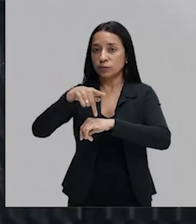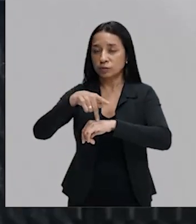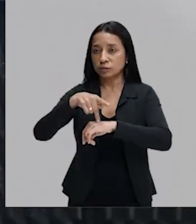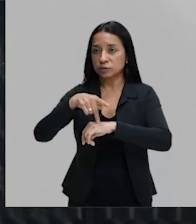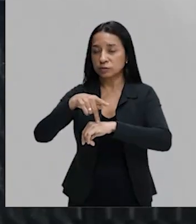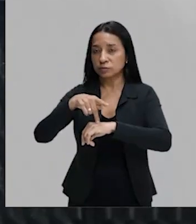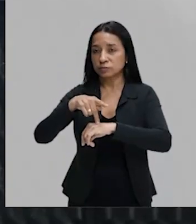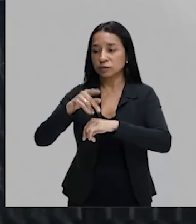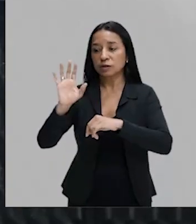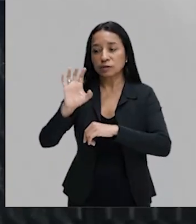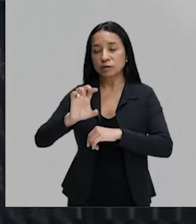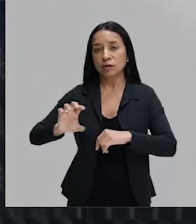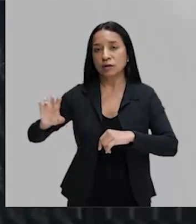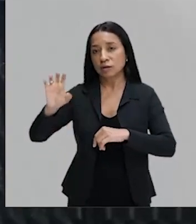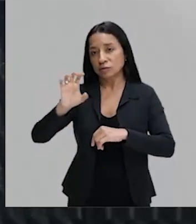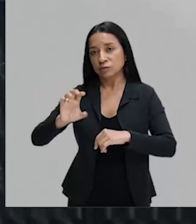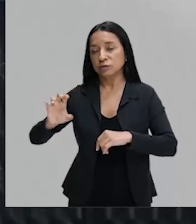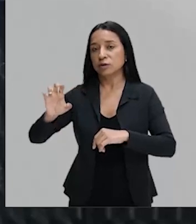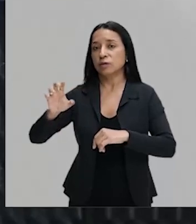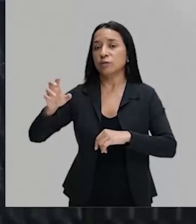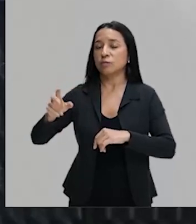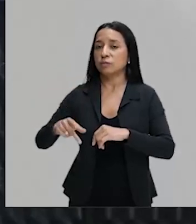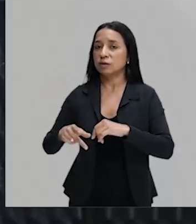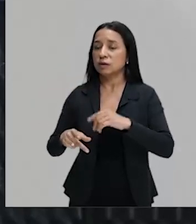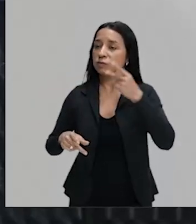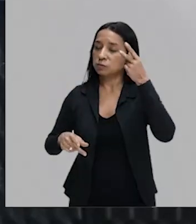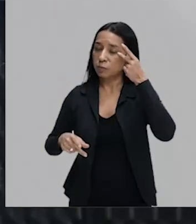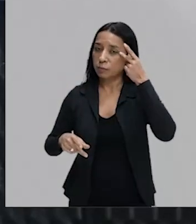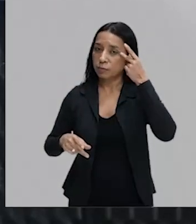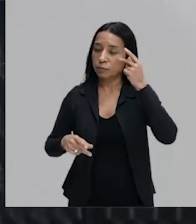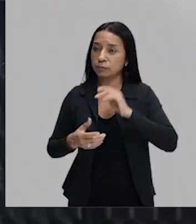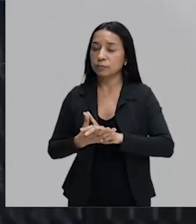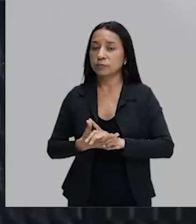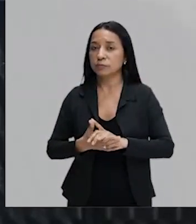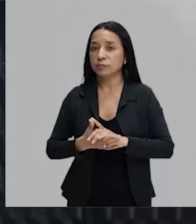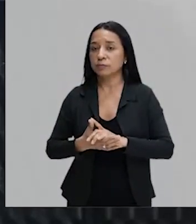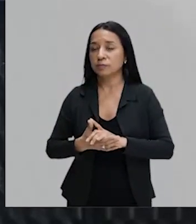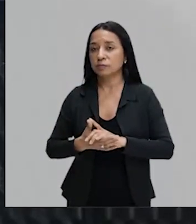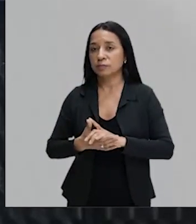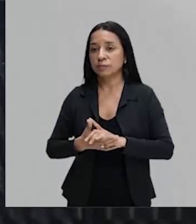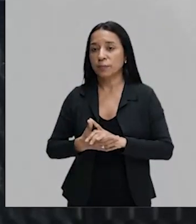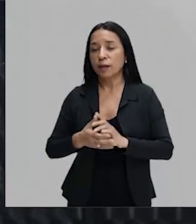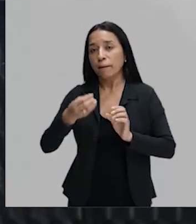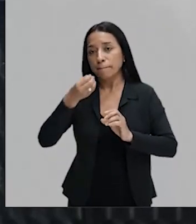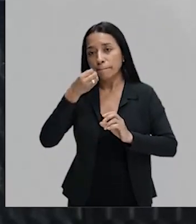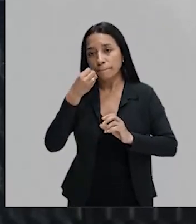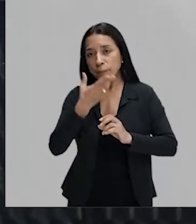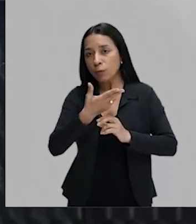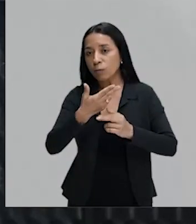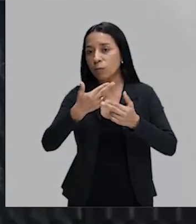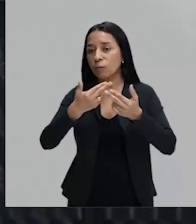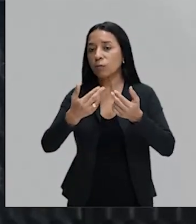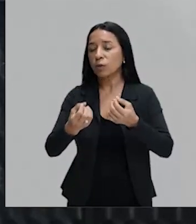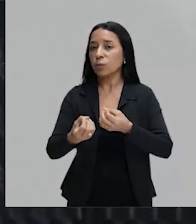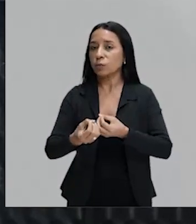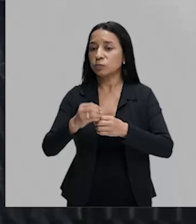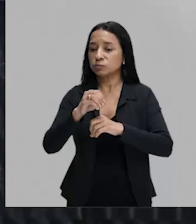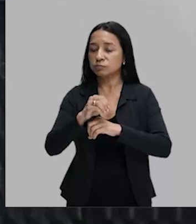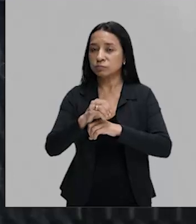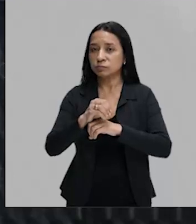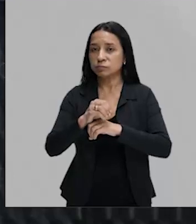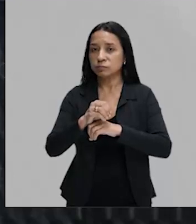região do Oeste Paulista. Então, isso favorece com que esses produtores, essa burguesia